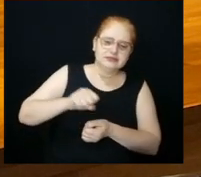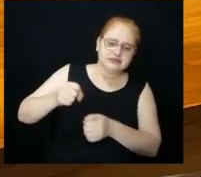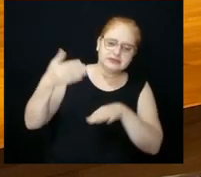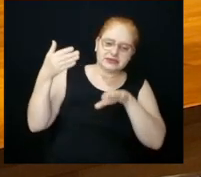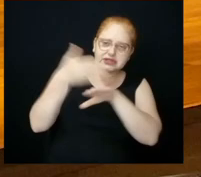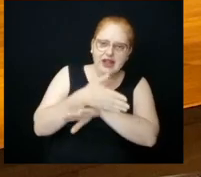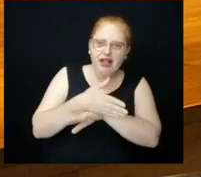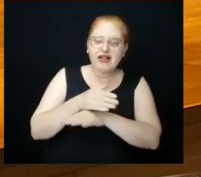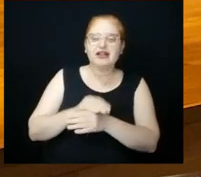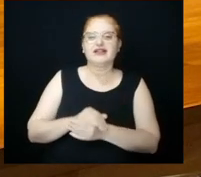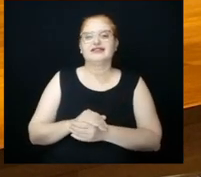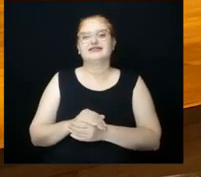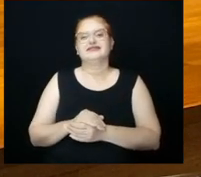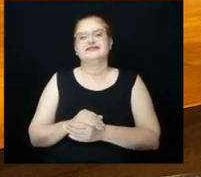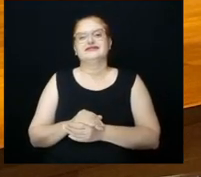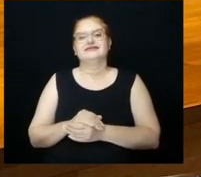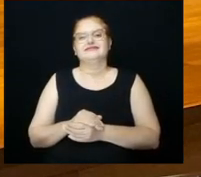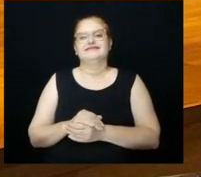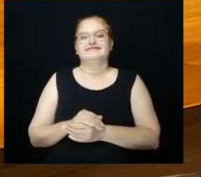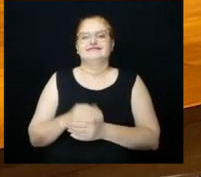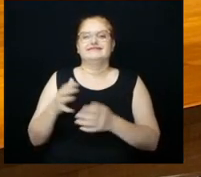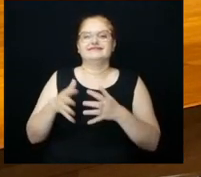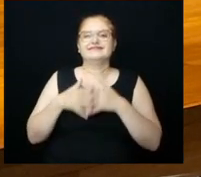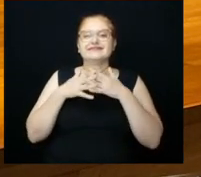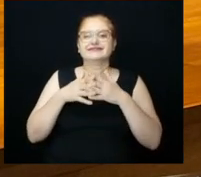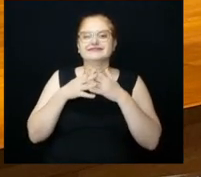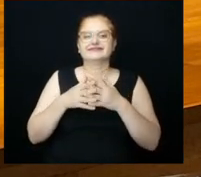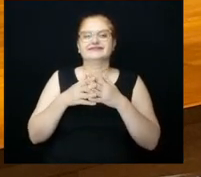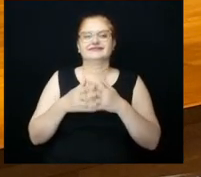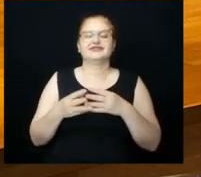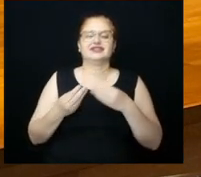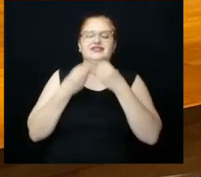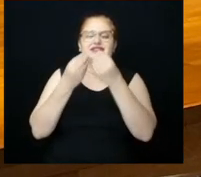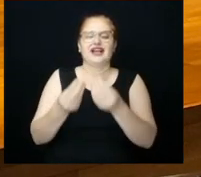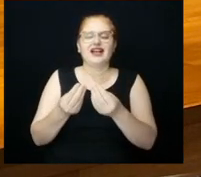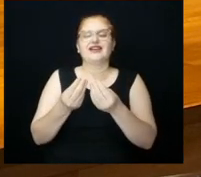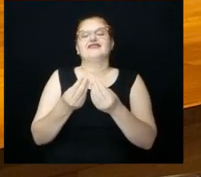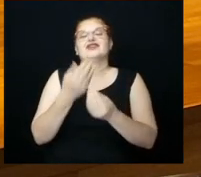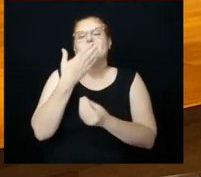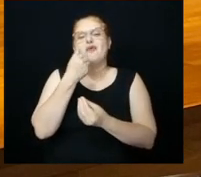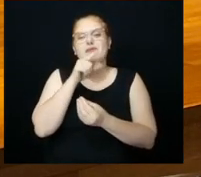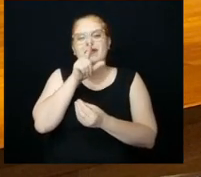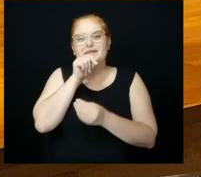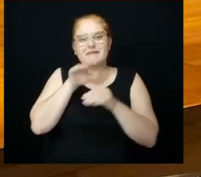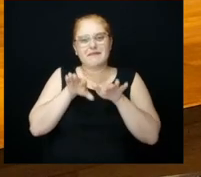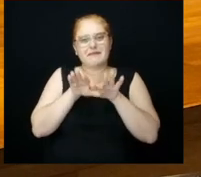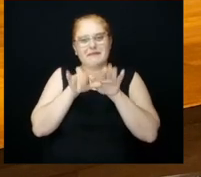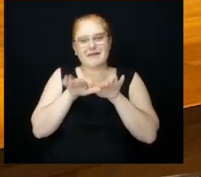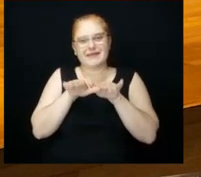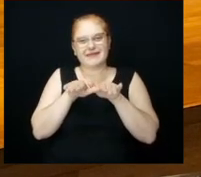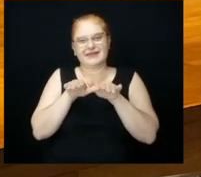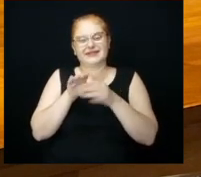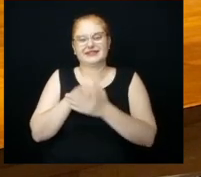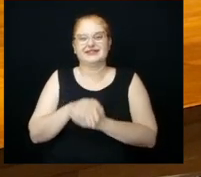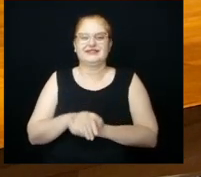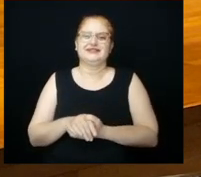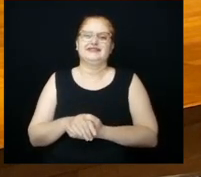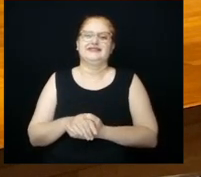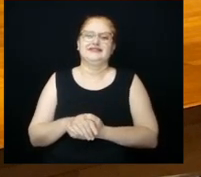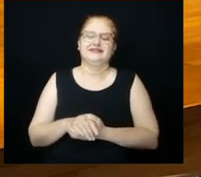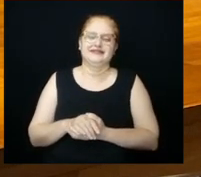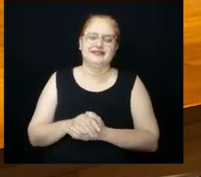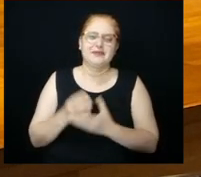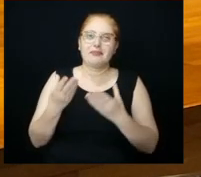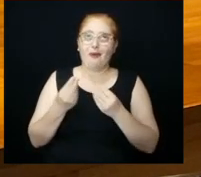entrava lá para o meio da confusão. Distribuía comida, muito mais comida do que aquela que as rolas